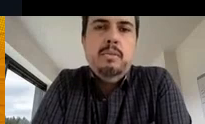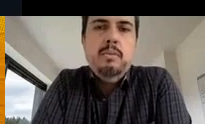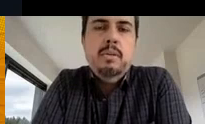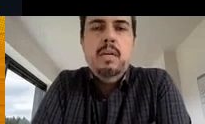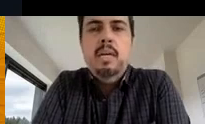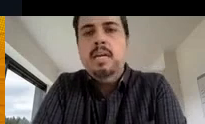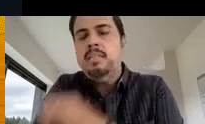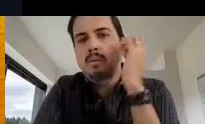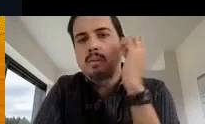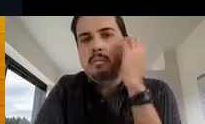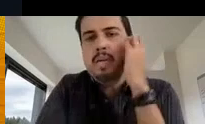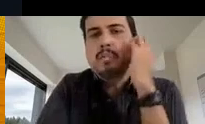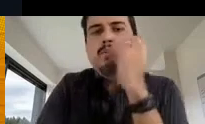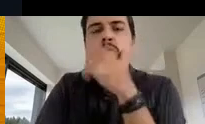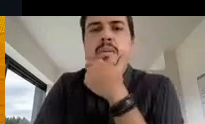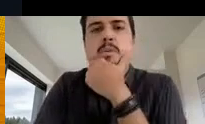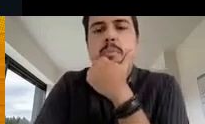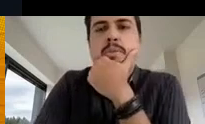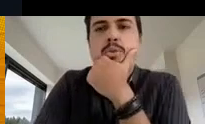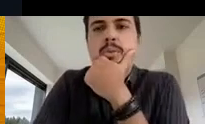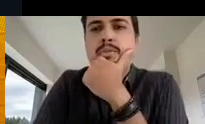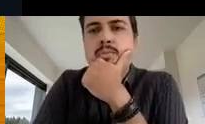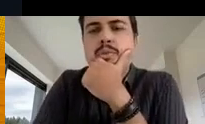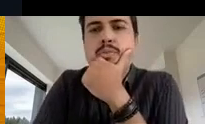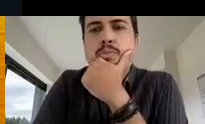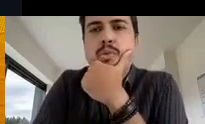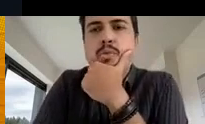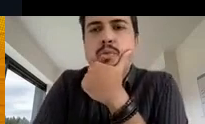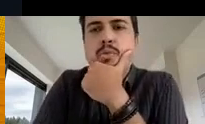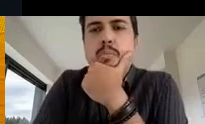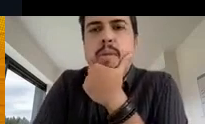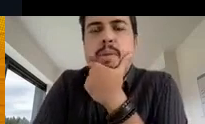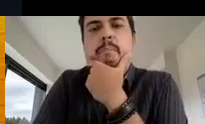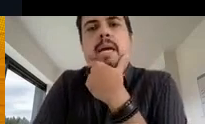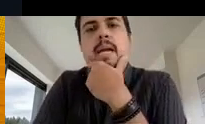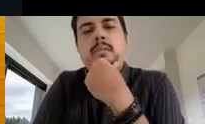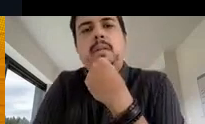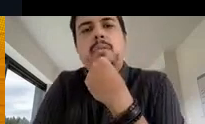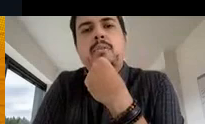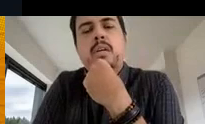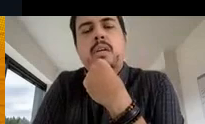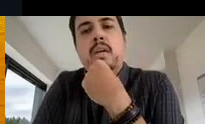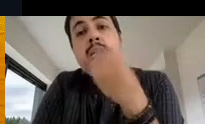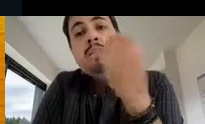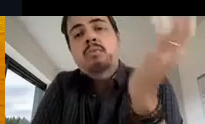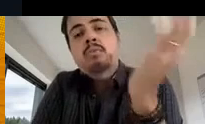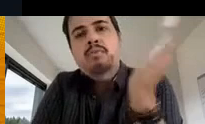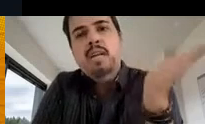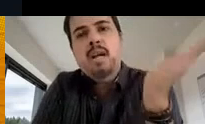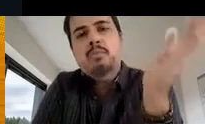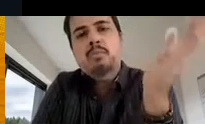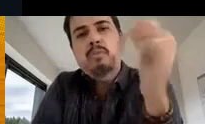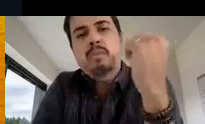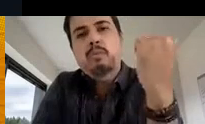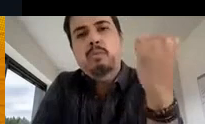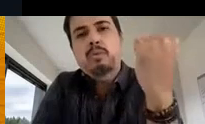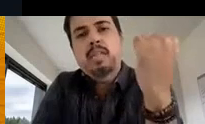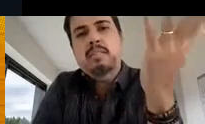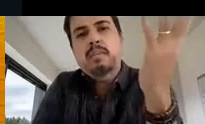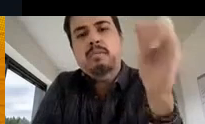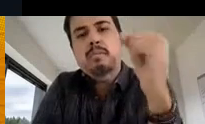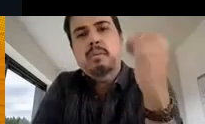3 anos de juiz que aparece no Brasil. Você tem no mínimo 100 mil pessoas muito, muito, muito bem preparadas para isso. Então tem que